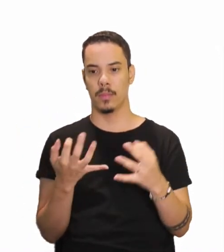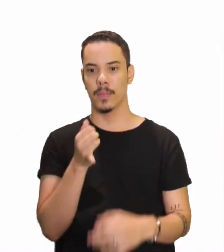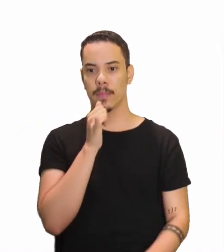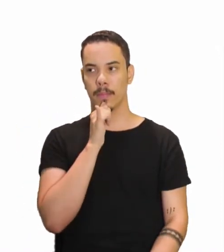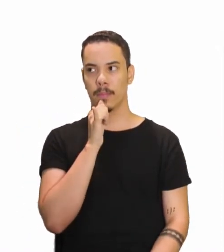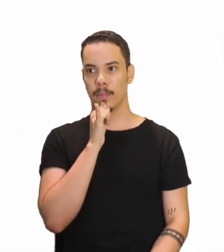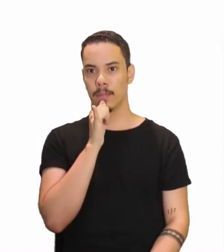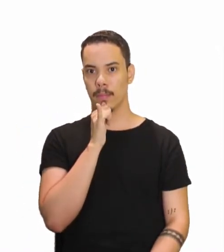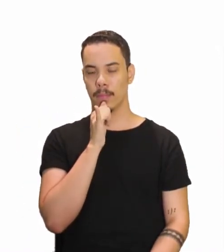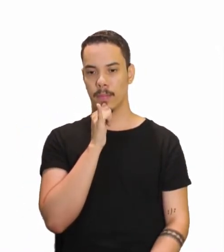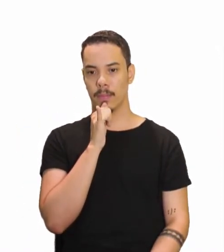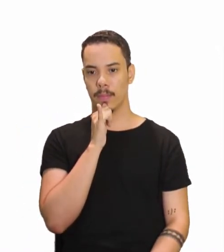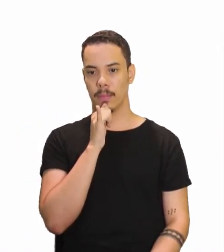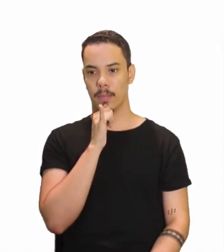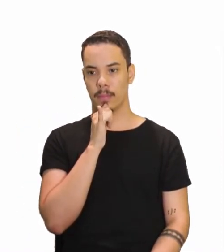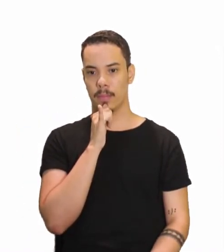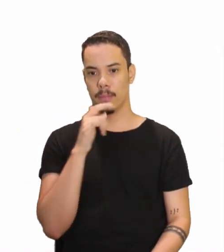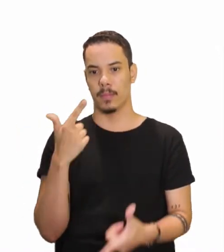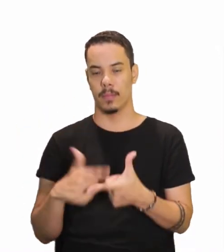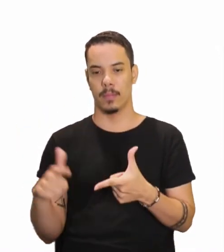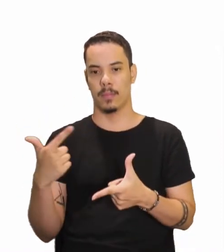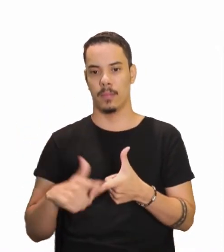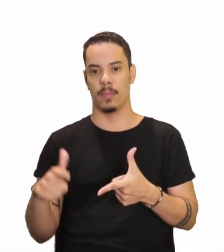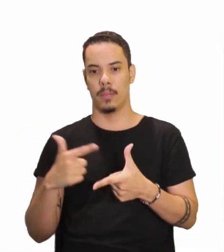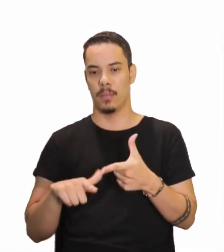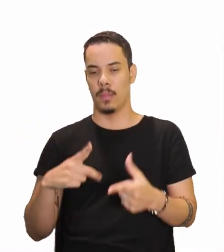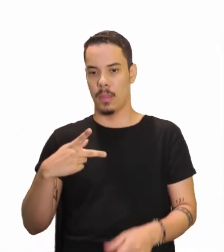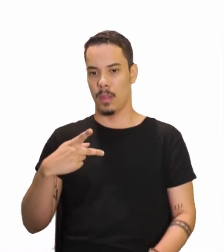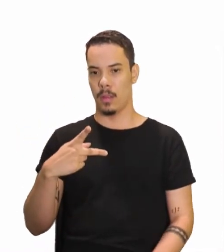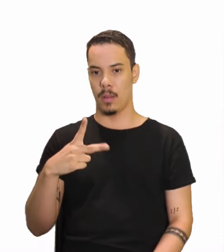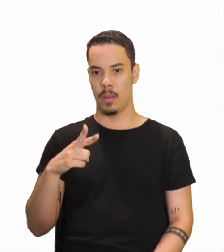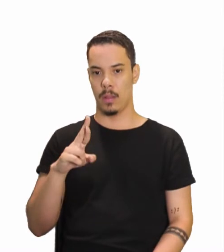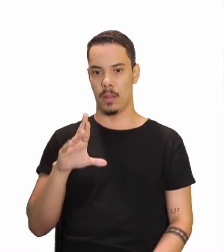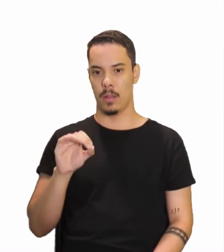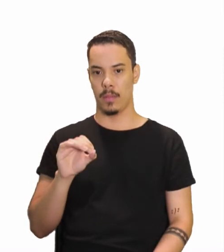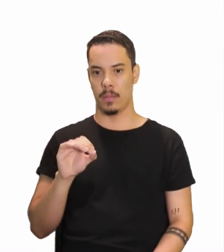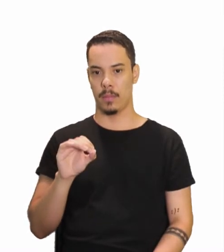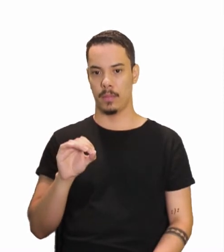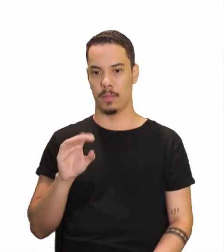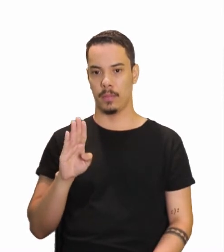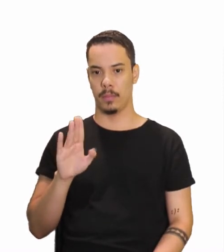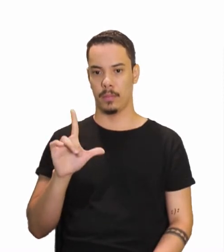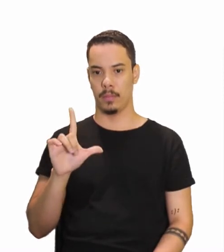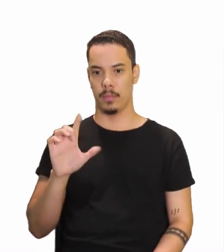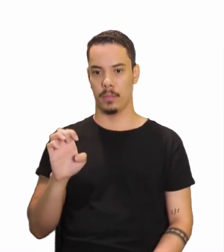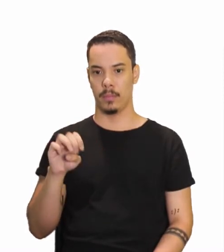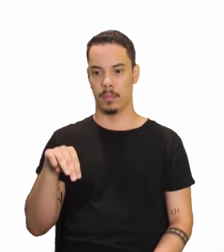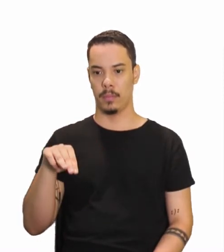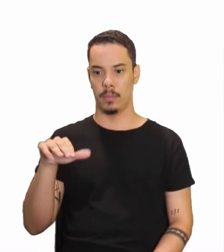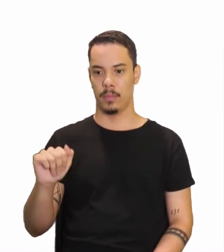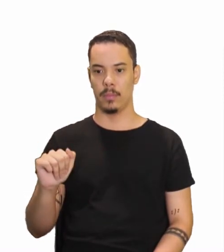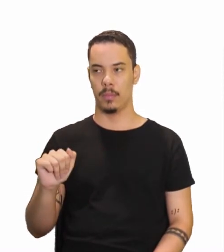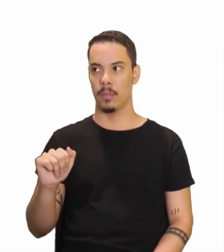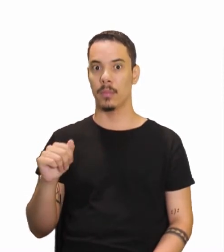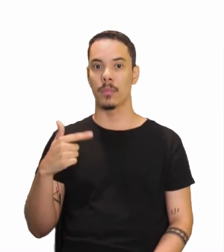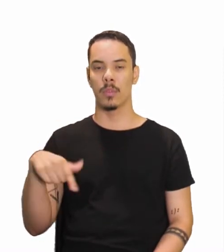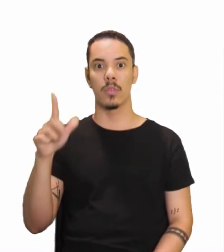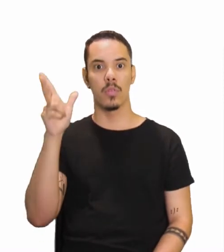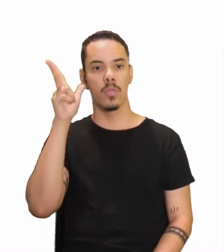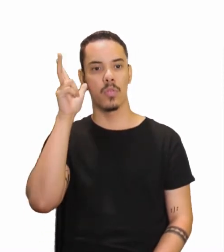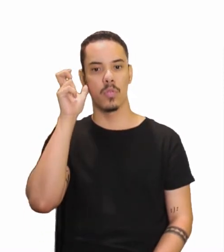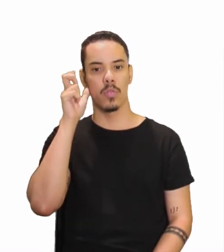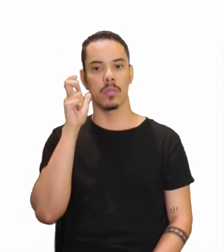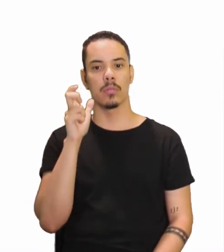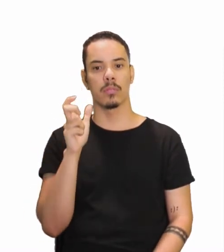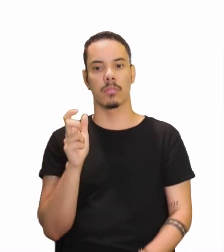exemplo, problema. Olha que perfeição. né? Problema, uma palavra